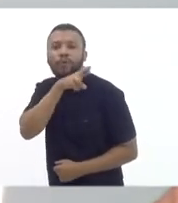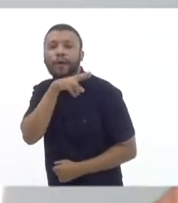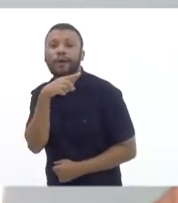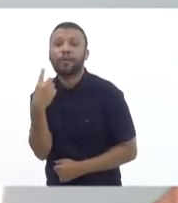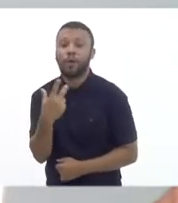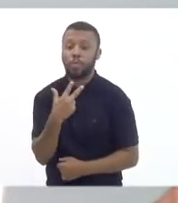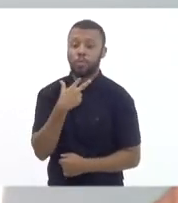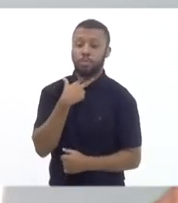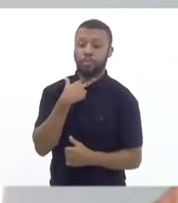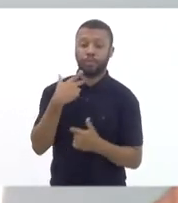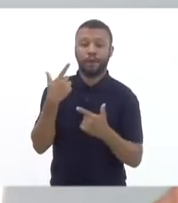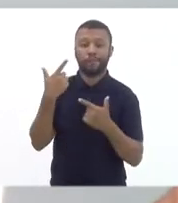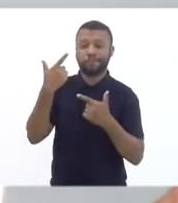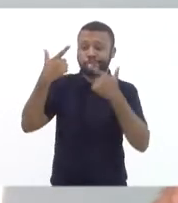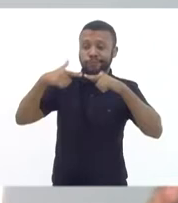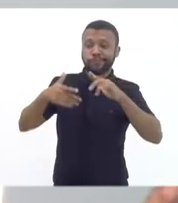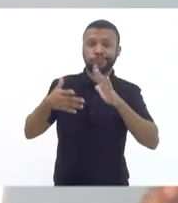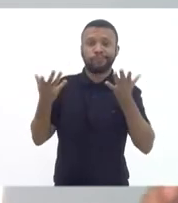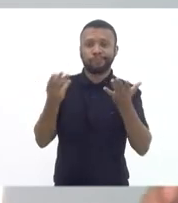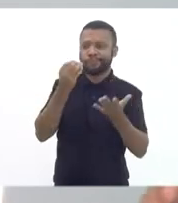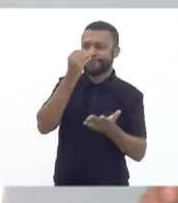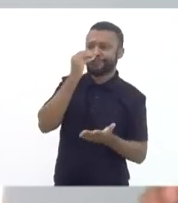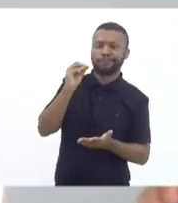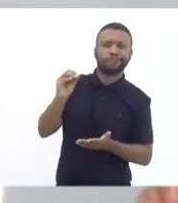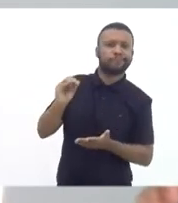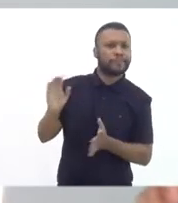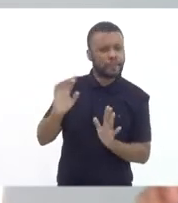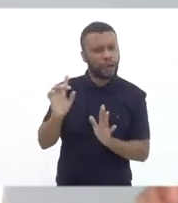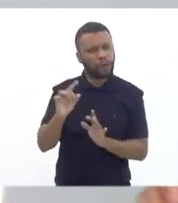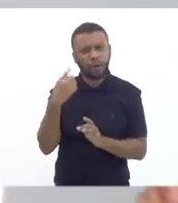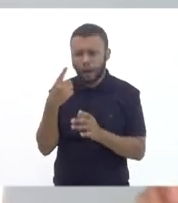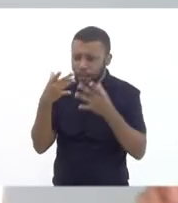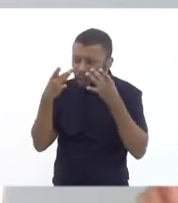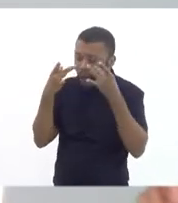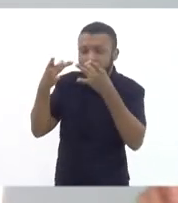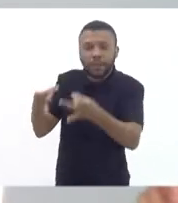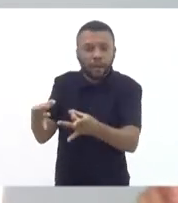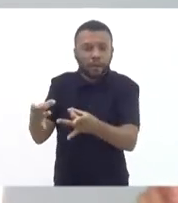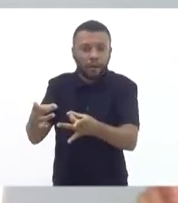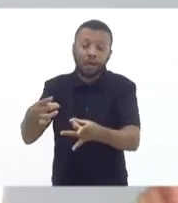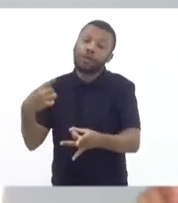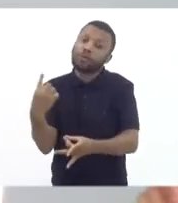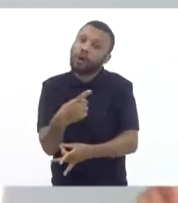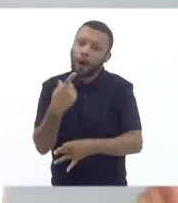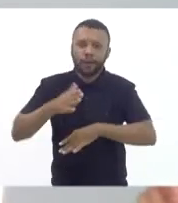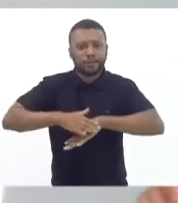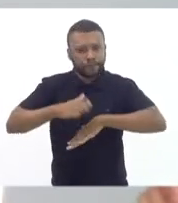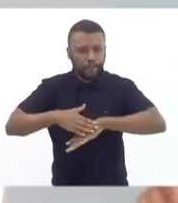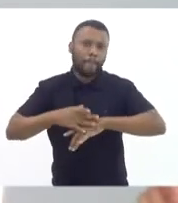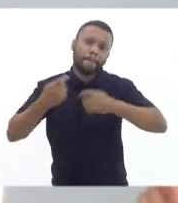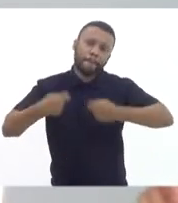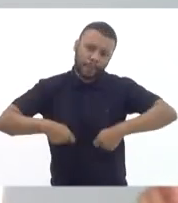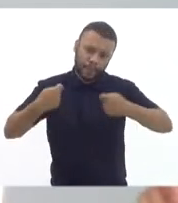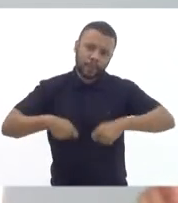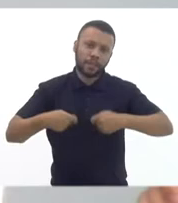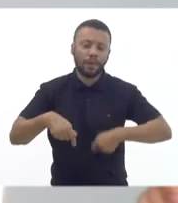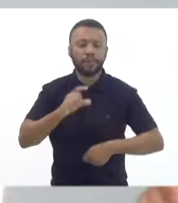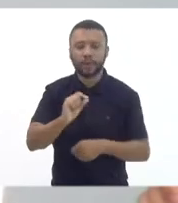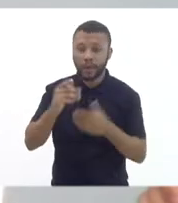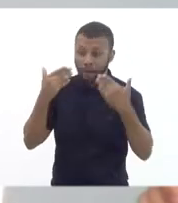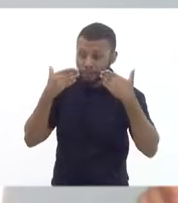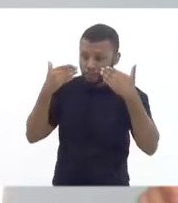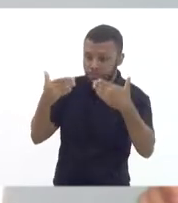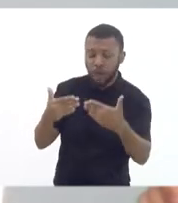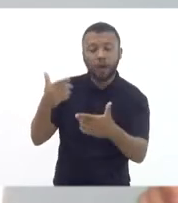fazer de conta que ele não está lá. Então a gente precisou, né, na verdade, deparando-se